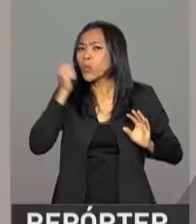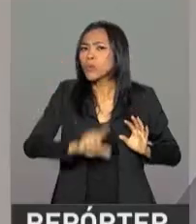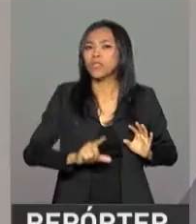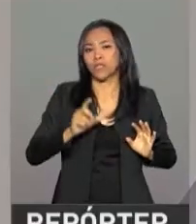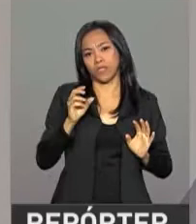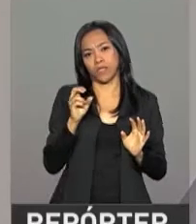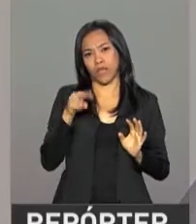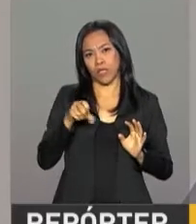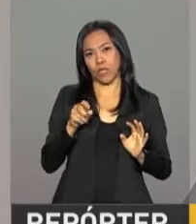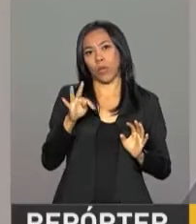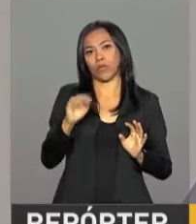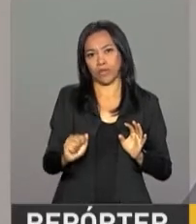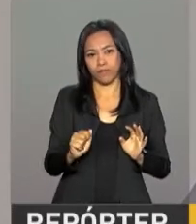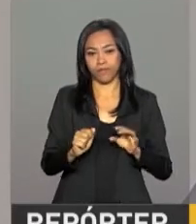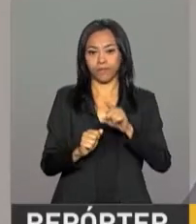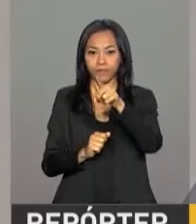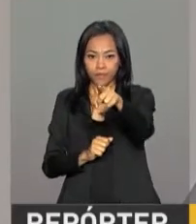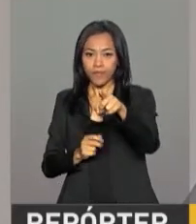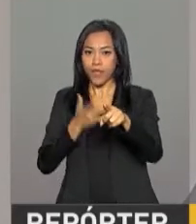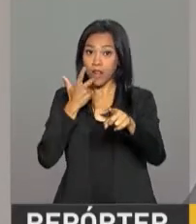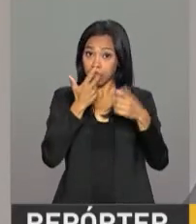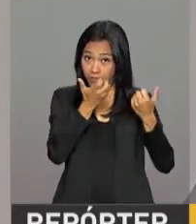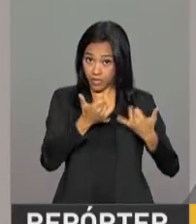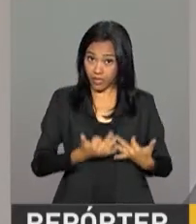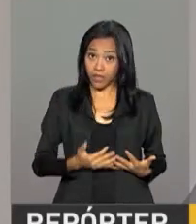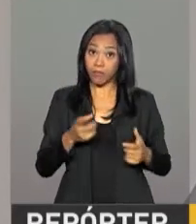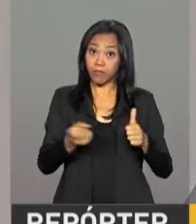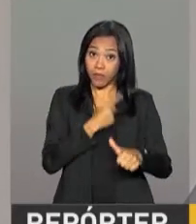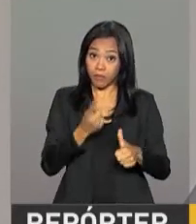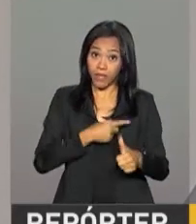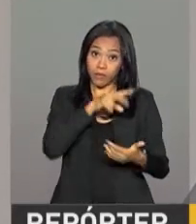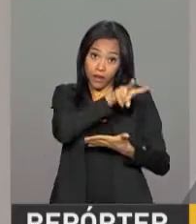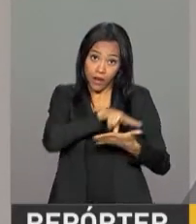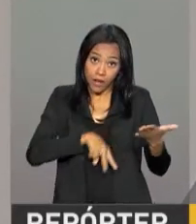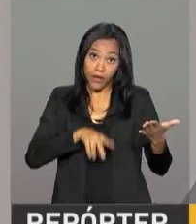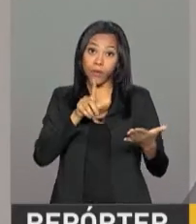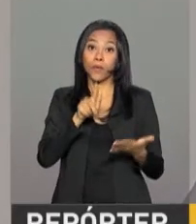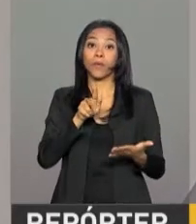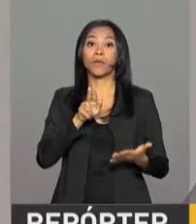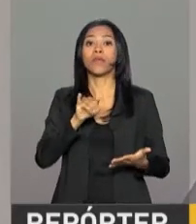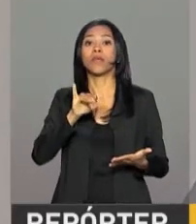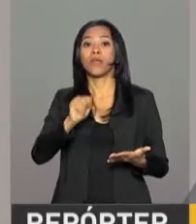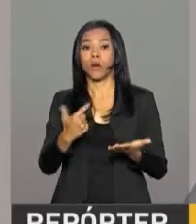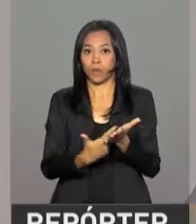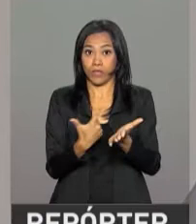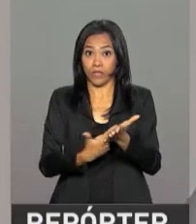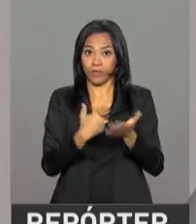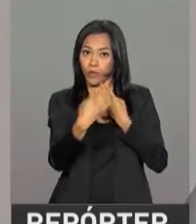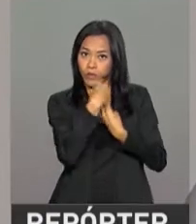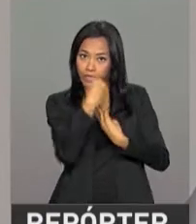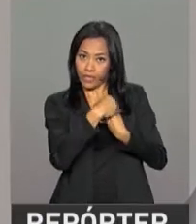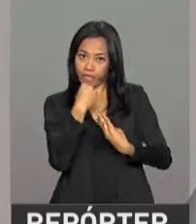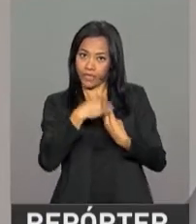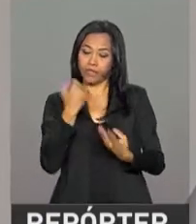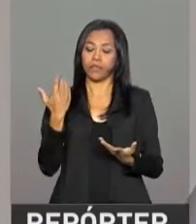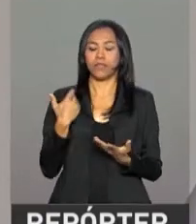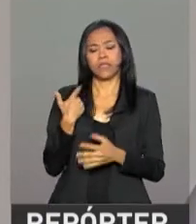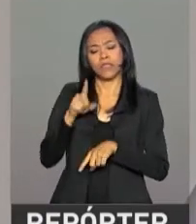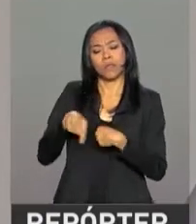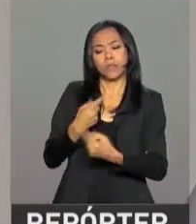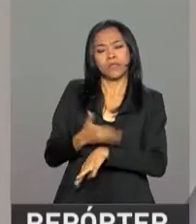eu sugiro que leiam guerreiro participante para fazer o texto em conformidade com as instruções desse dia 3